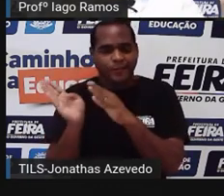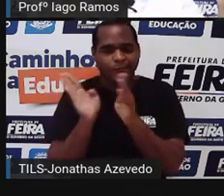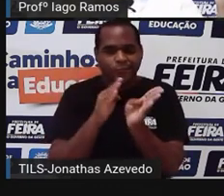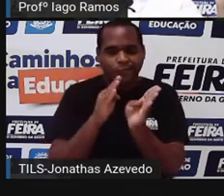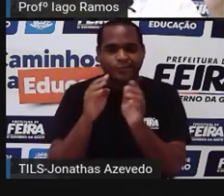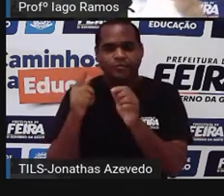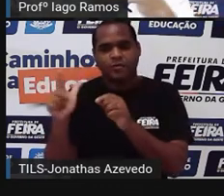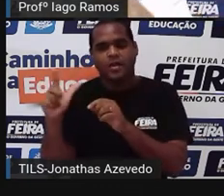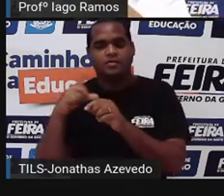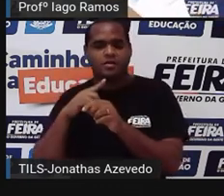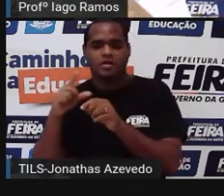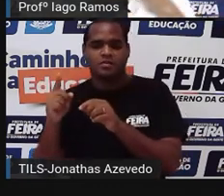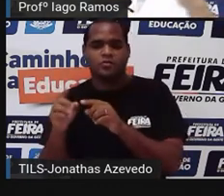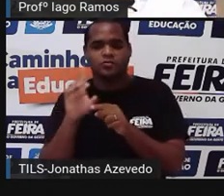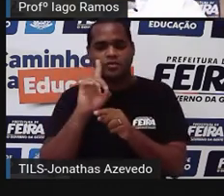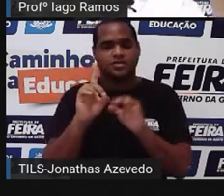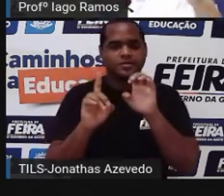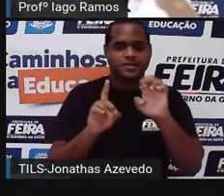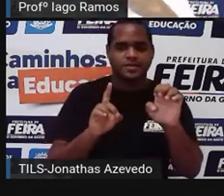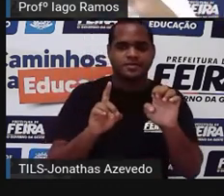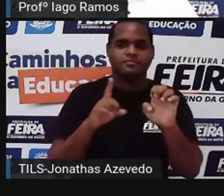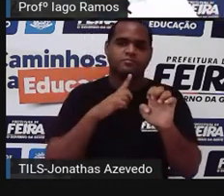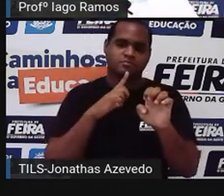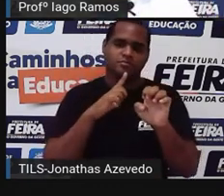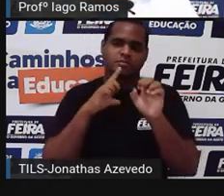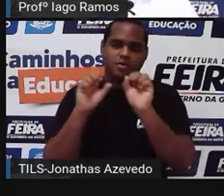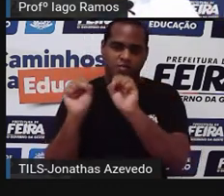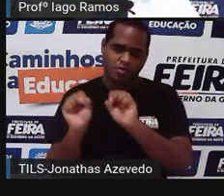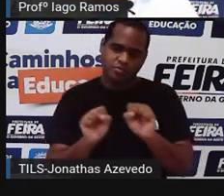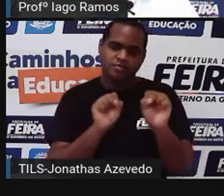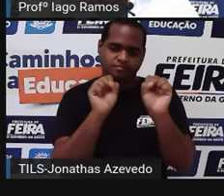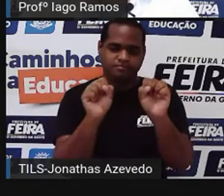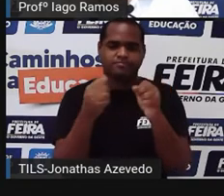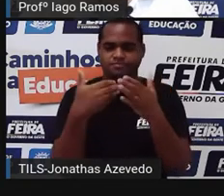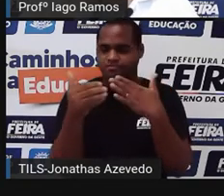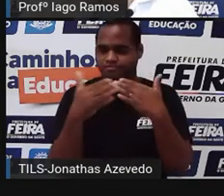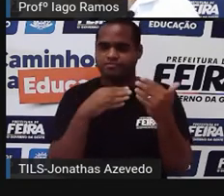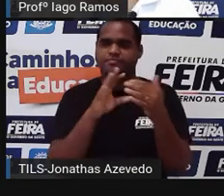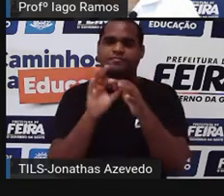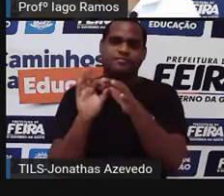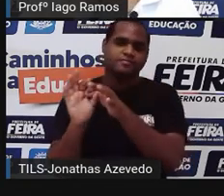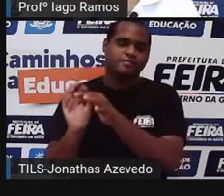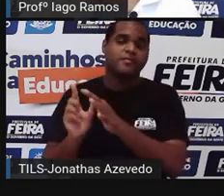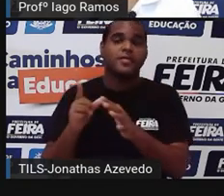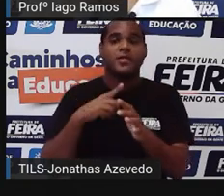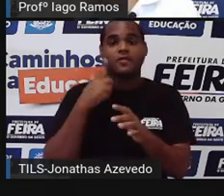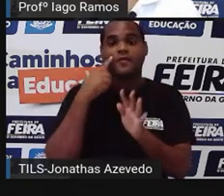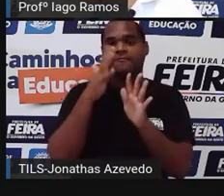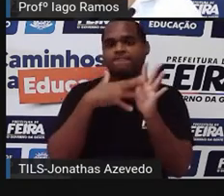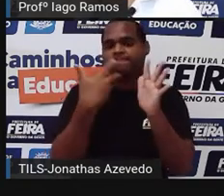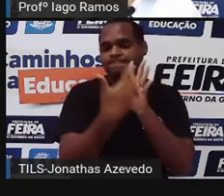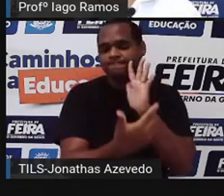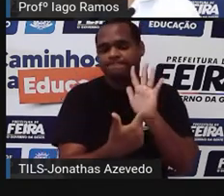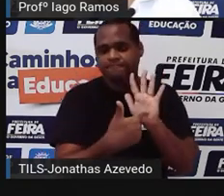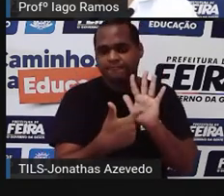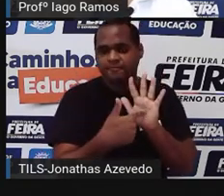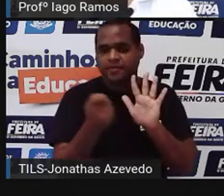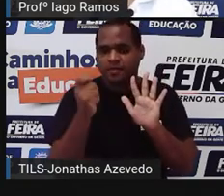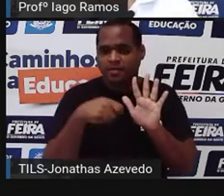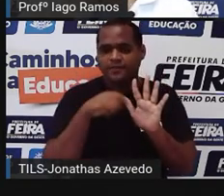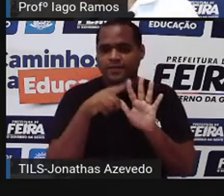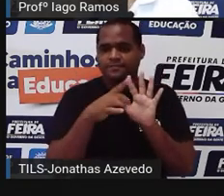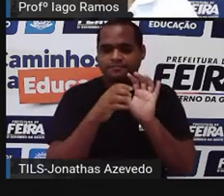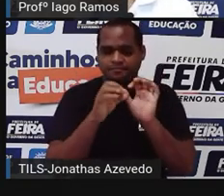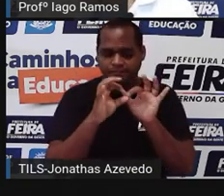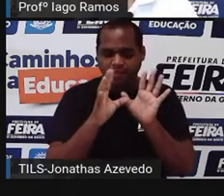fala de sentido a gente fala para direita ou para esquerda eu vou colocar uma malha aqui ó para ficar